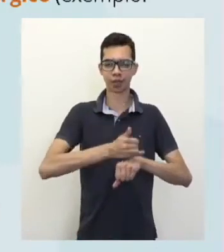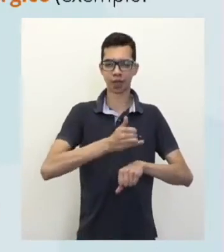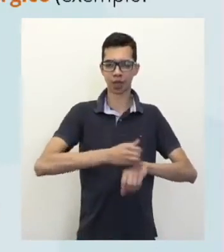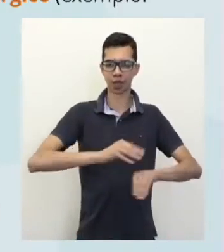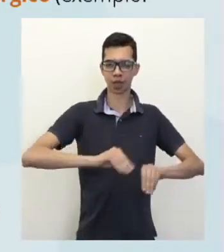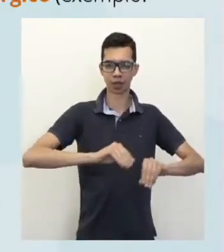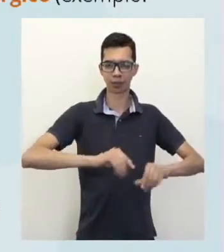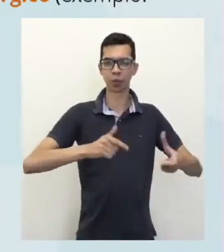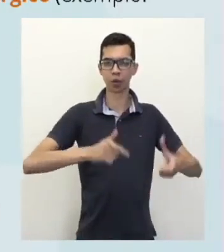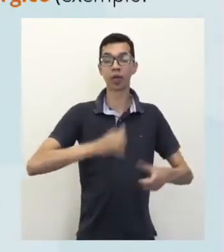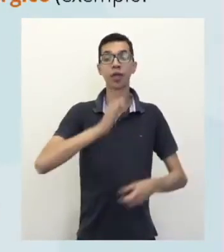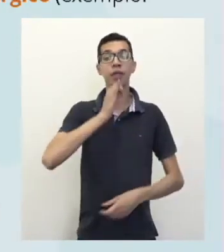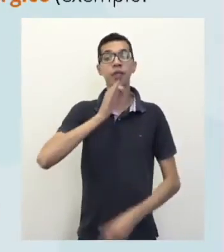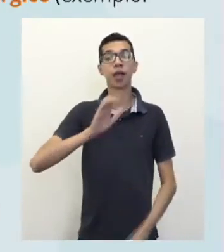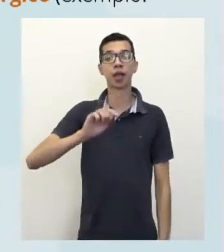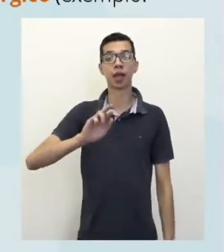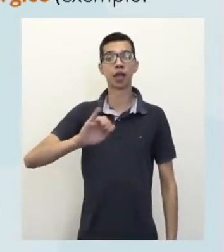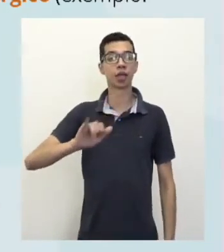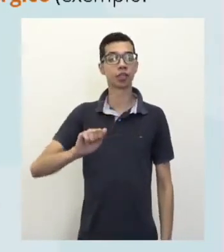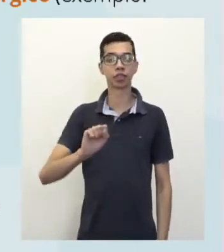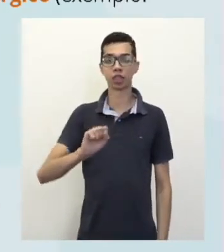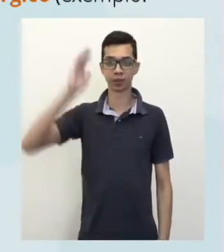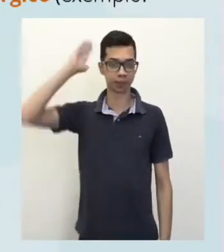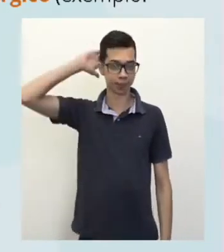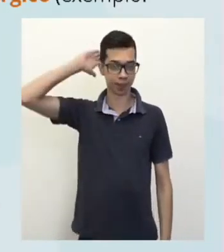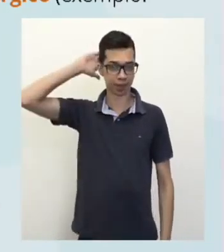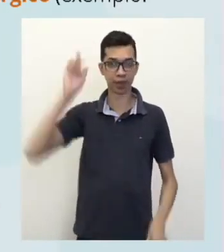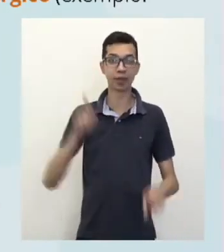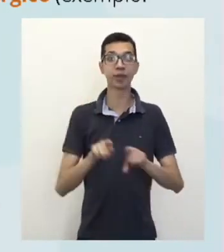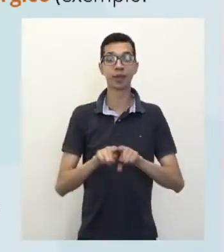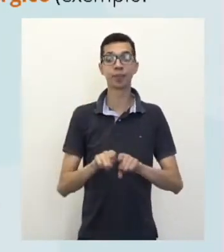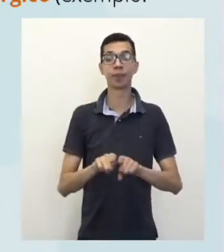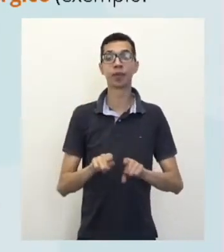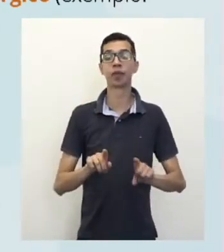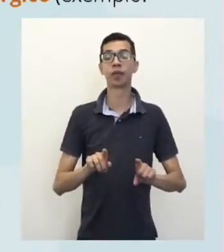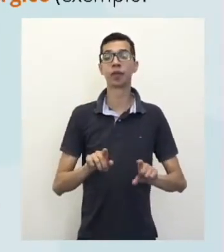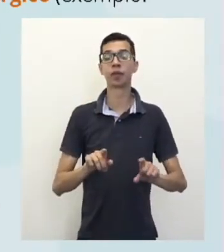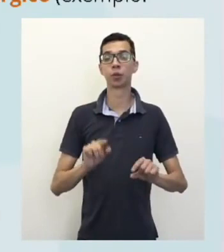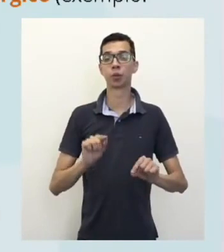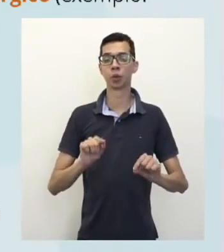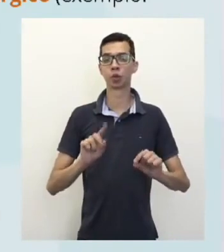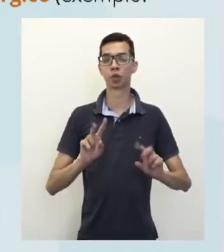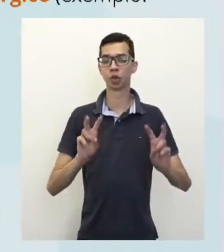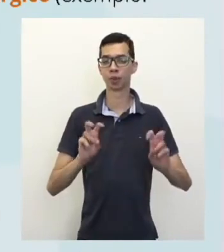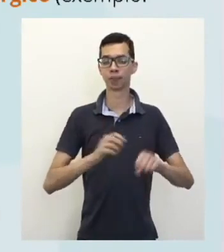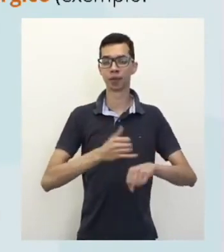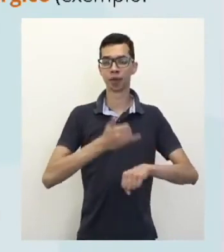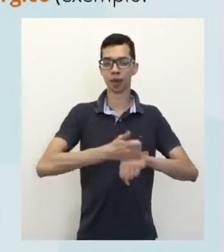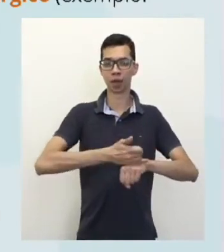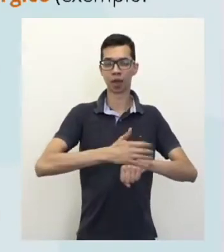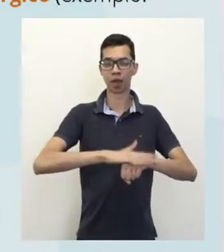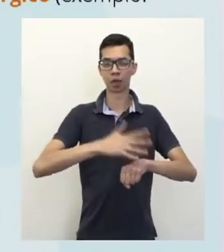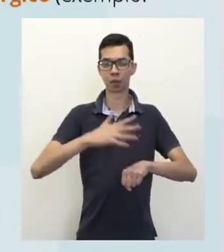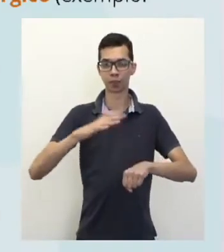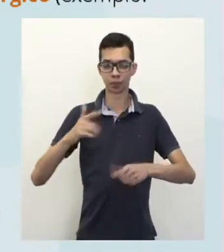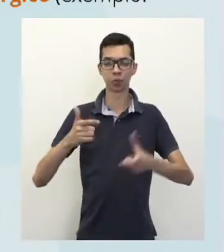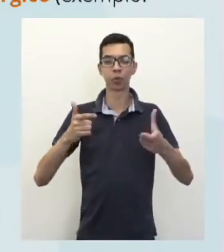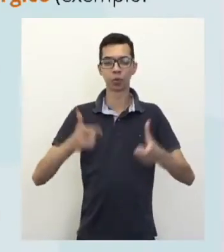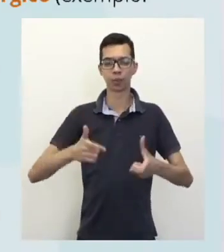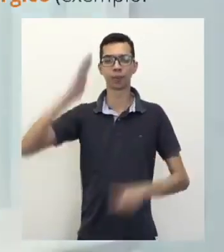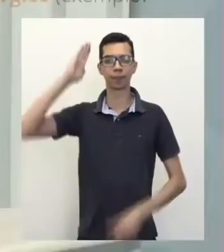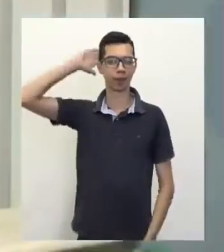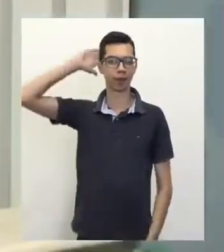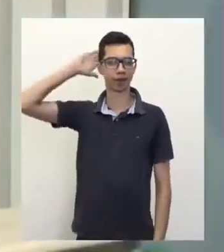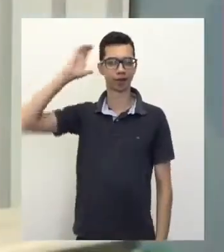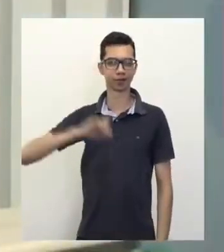no Pará, e também o complexo industrial de alumínio no Pará. Então, esses são os nossos principais destaques